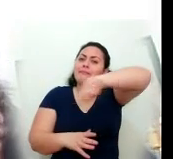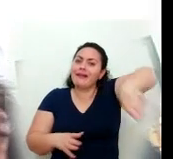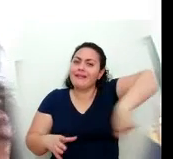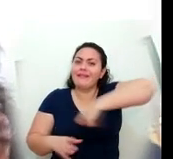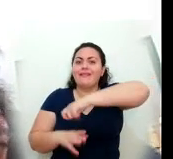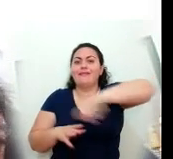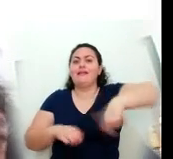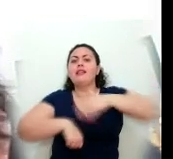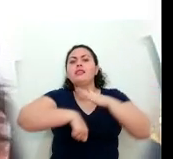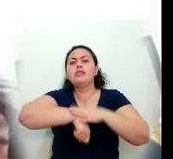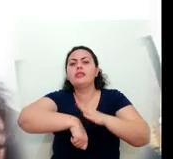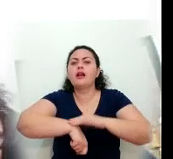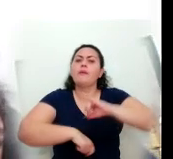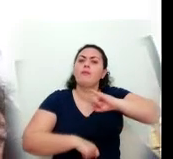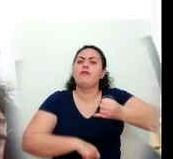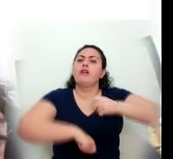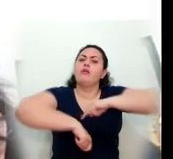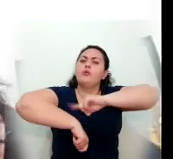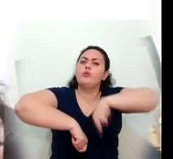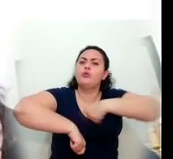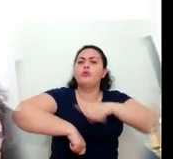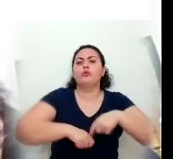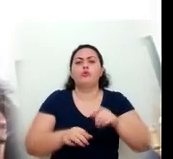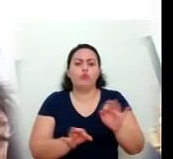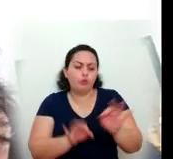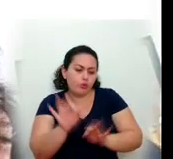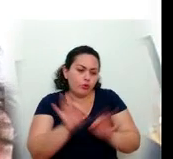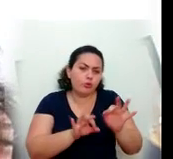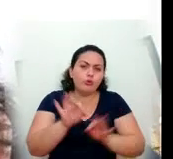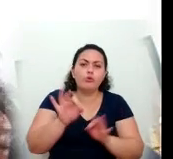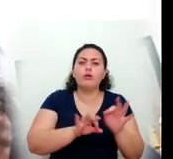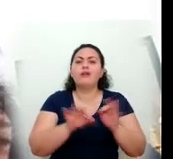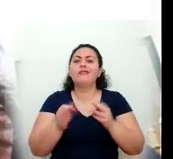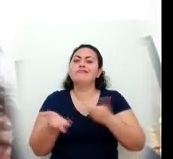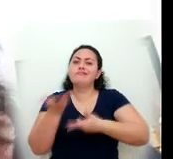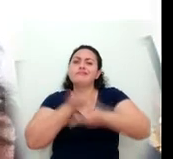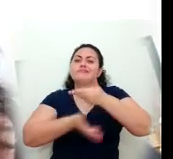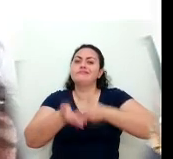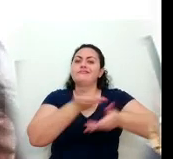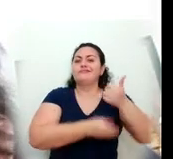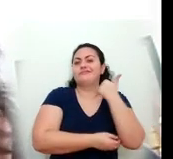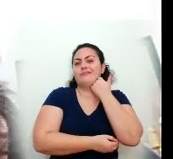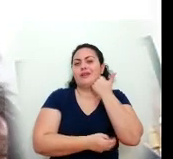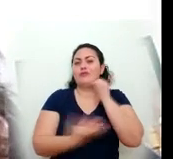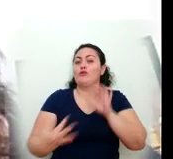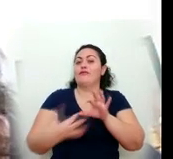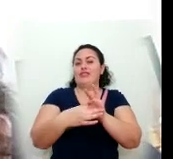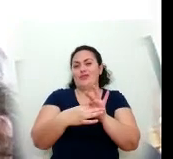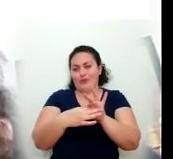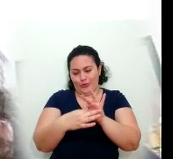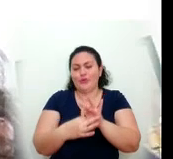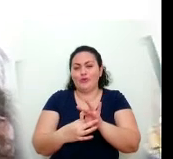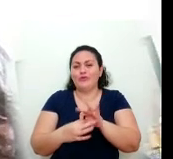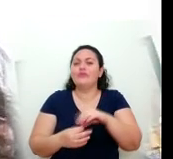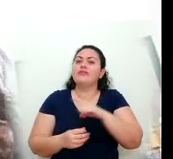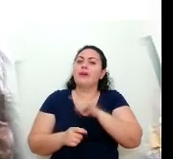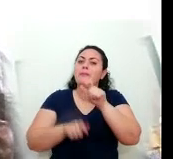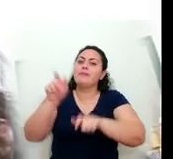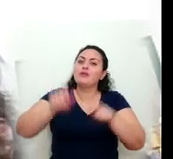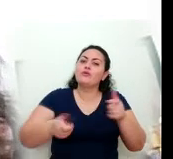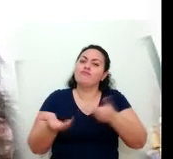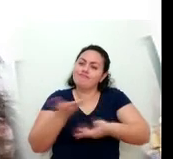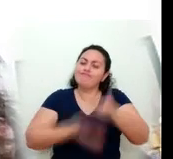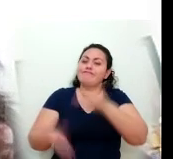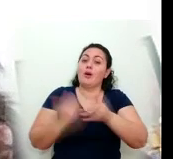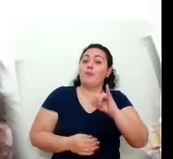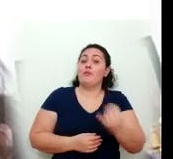esse tempo todo ali do preparo, da cocção, né? Rola muito desse vínculo, né? Das pessoas e de poderem colocar uma